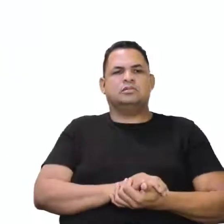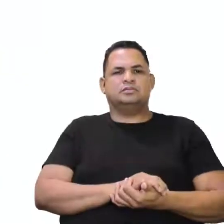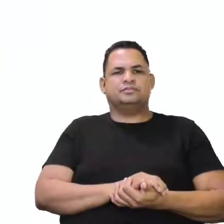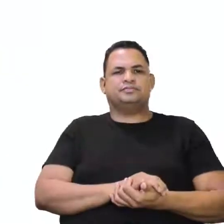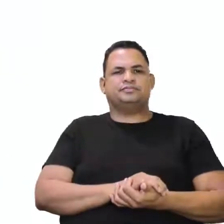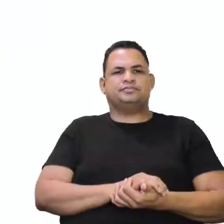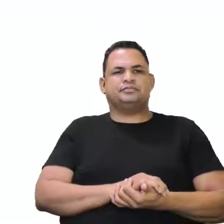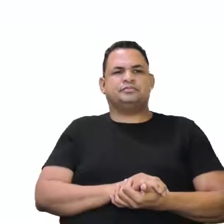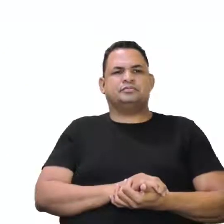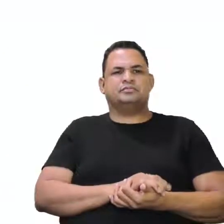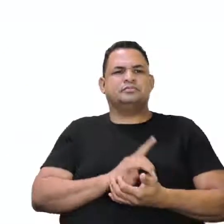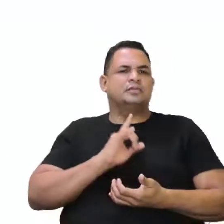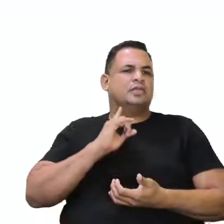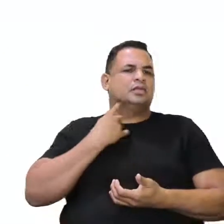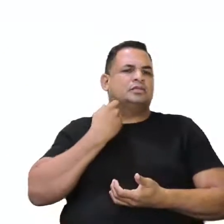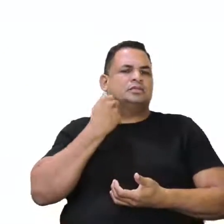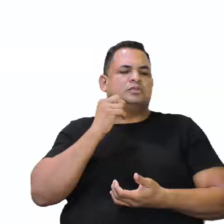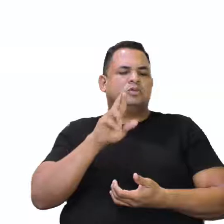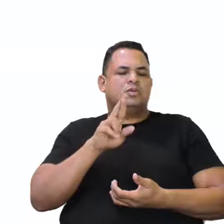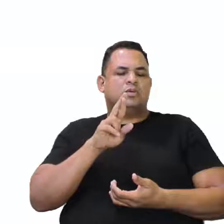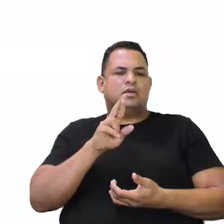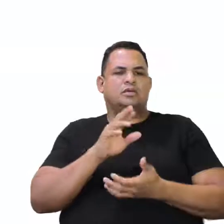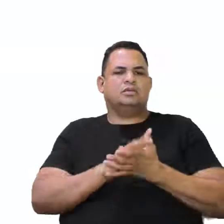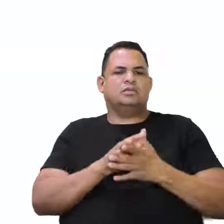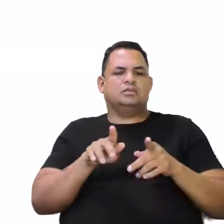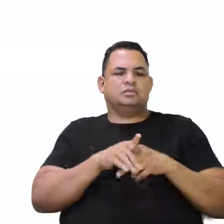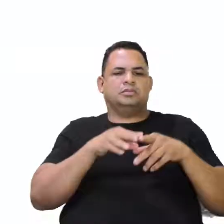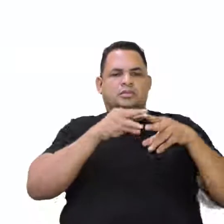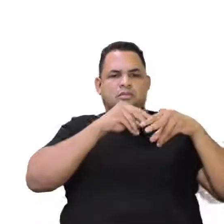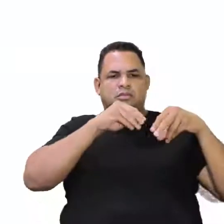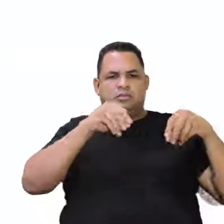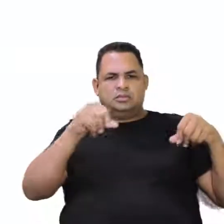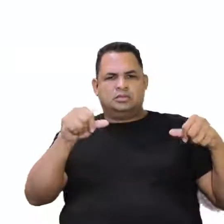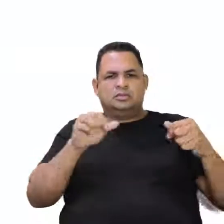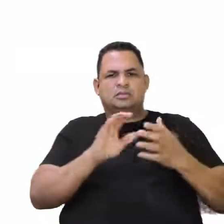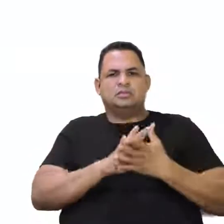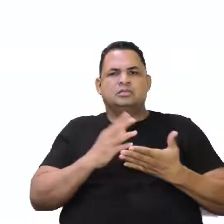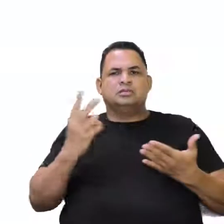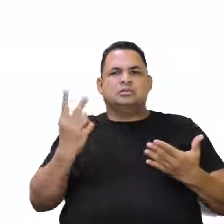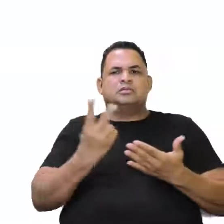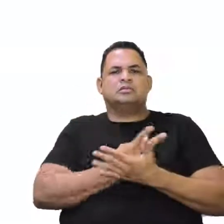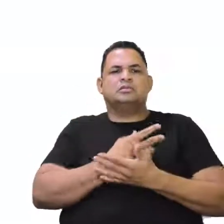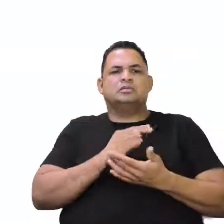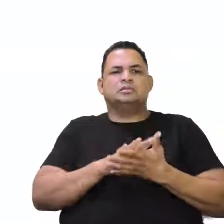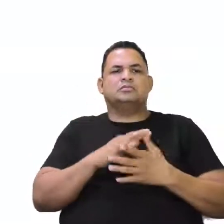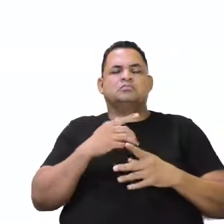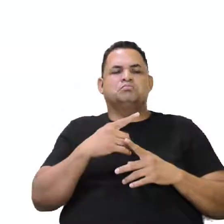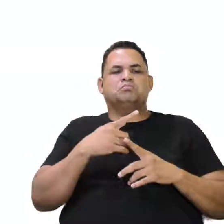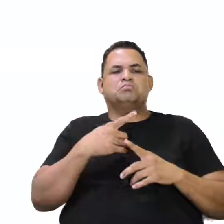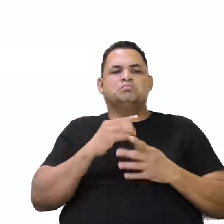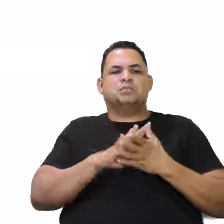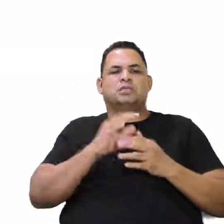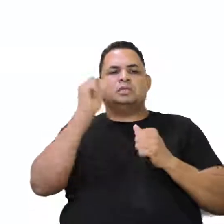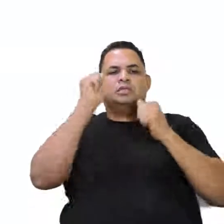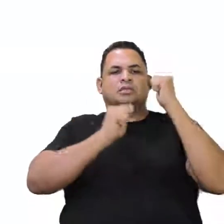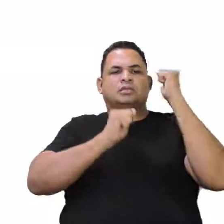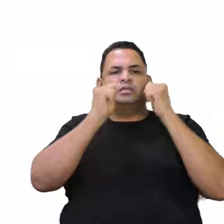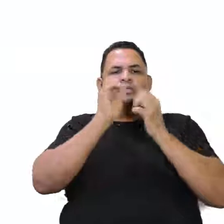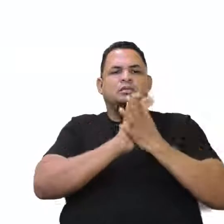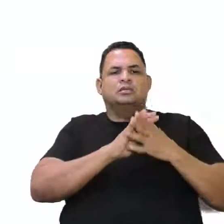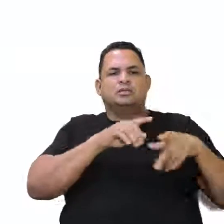embora? Poluição do ar e do solo. A poluição do ar e do solo é causada, na maioria dos casos, por